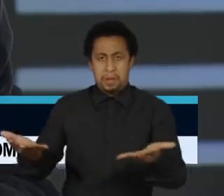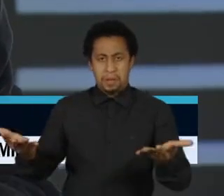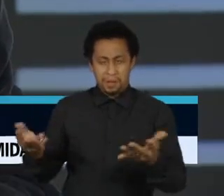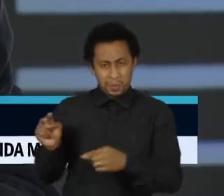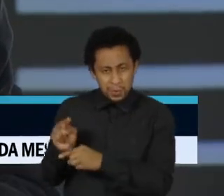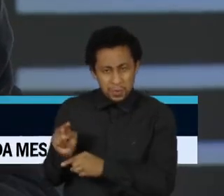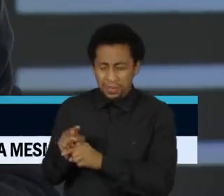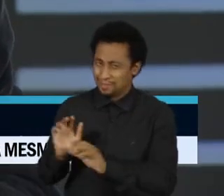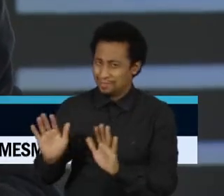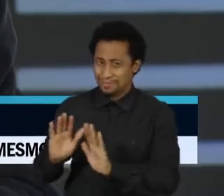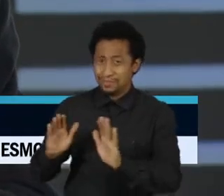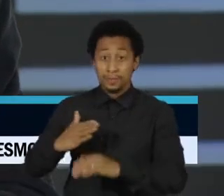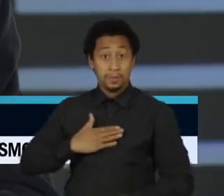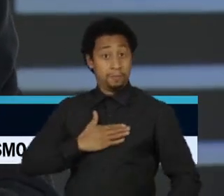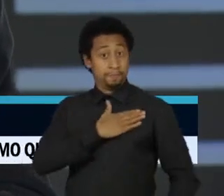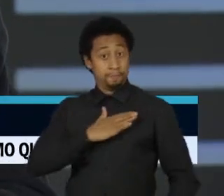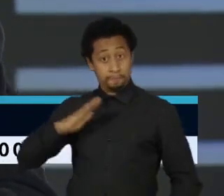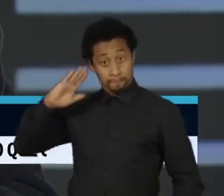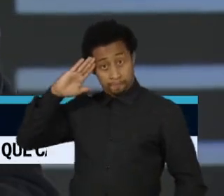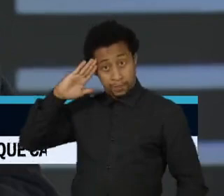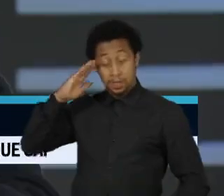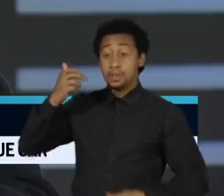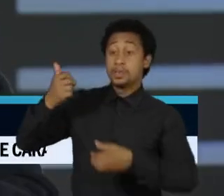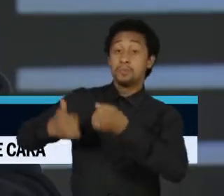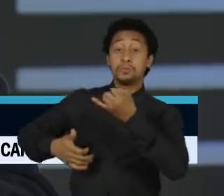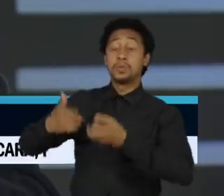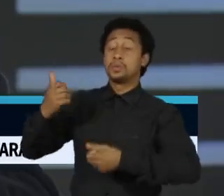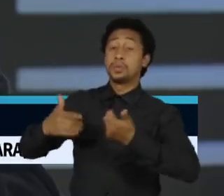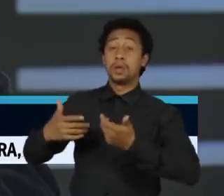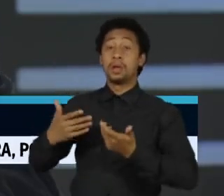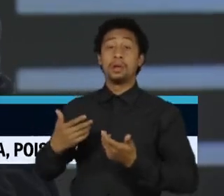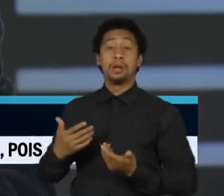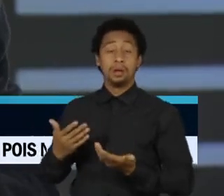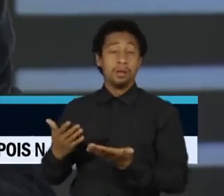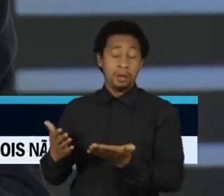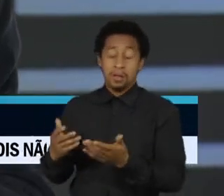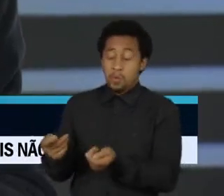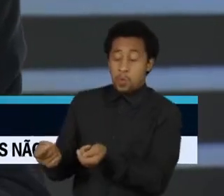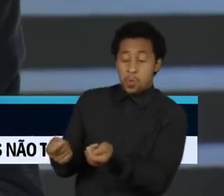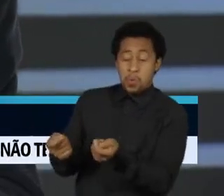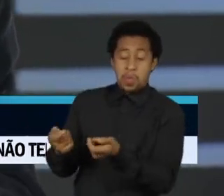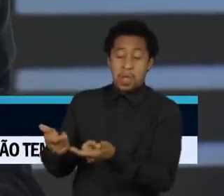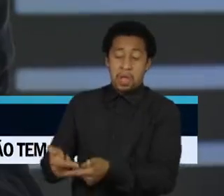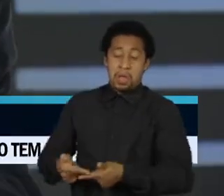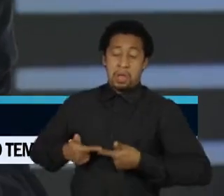comandante do Exército explique por que se afastaram da missão que tinham de controlar as armas no país.